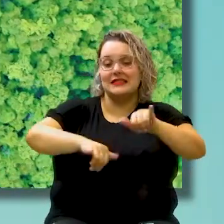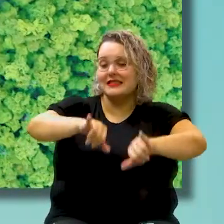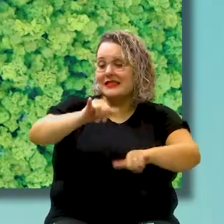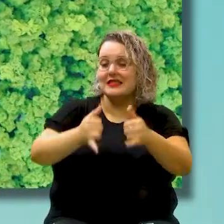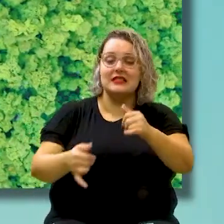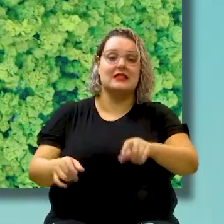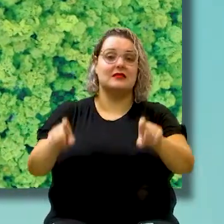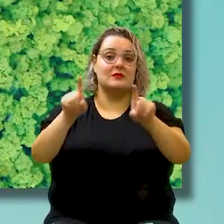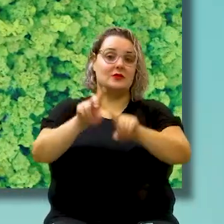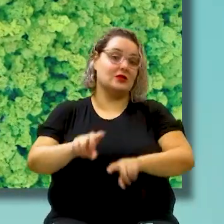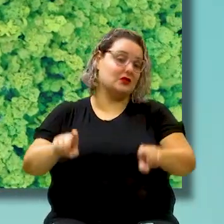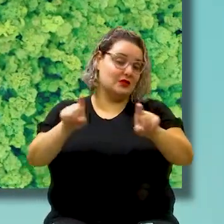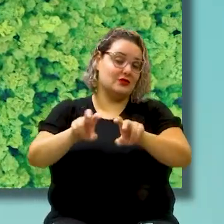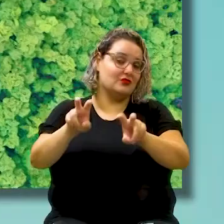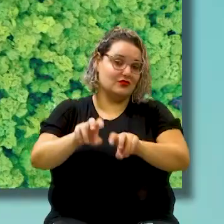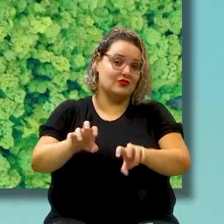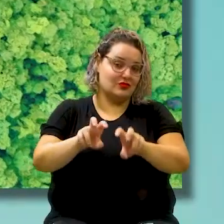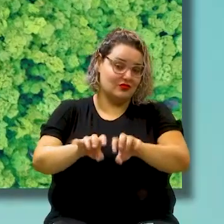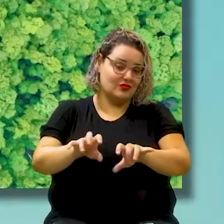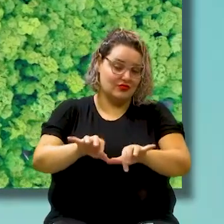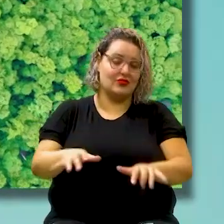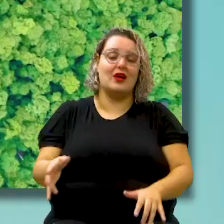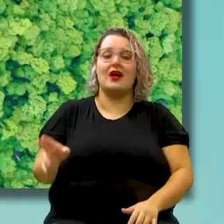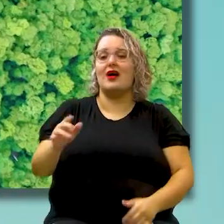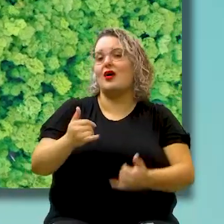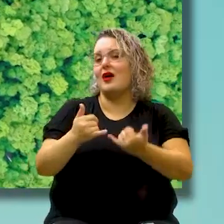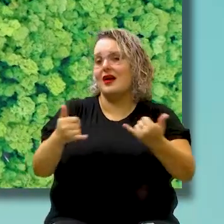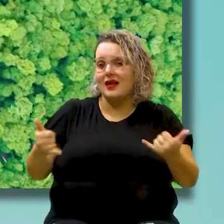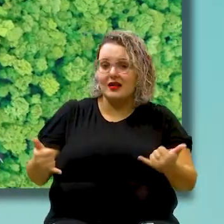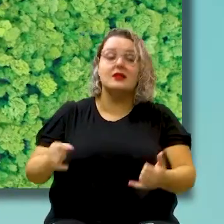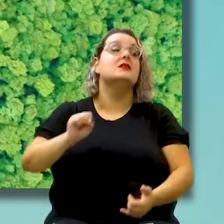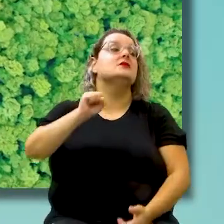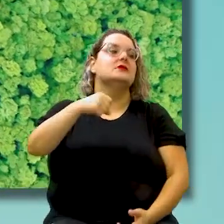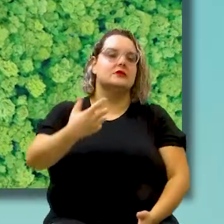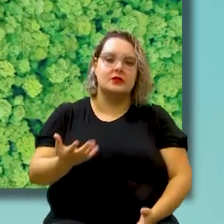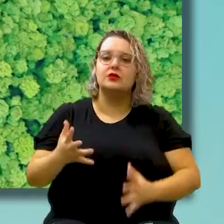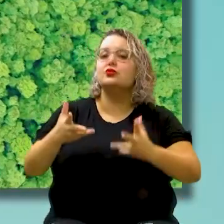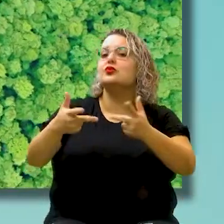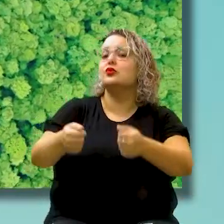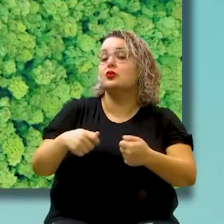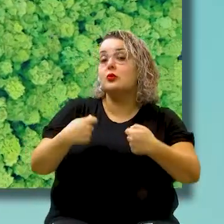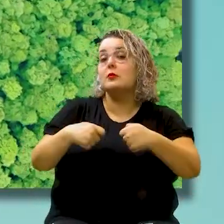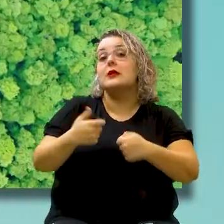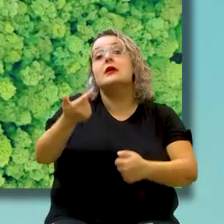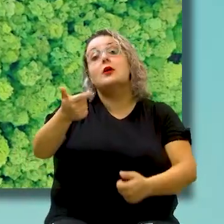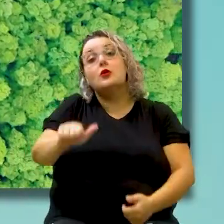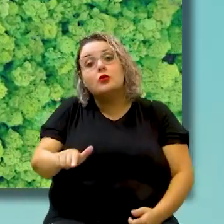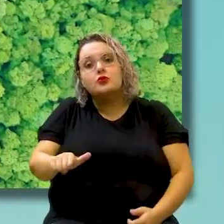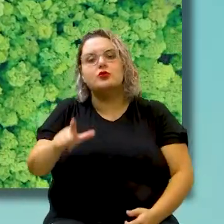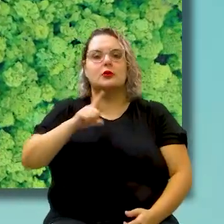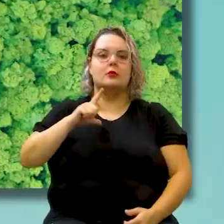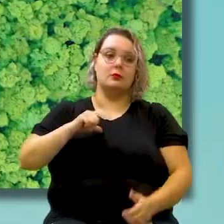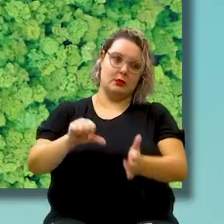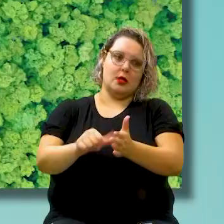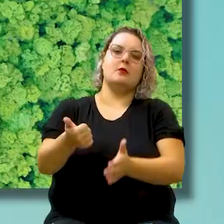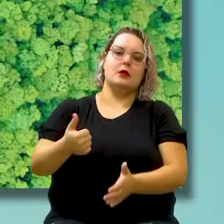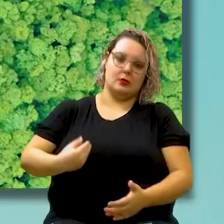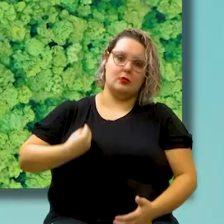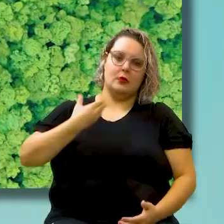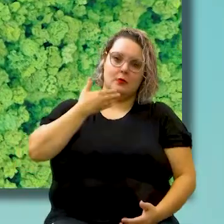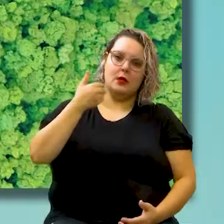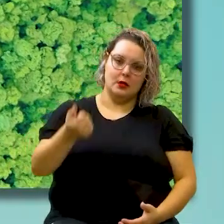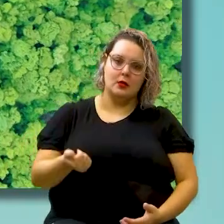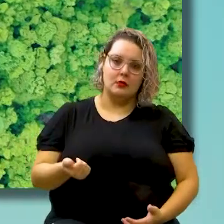que a gente usa, Claro. energia que a gente aciona para fazer tudo, né? Tudo isso precisa continuar existindo, primeiro porque a gente